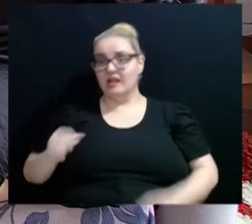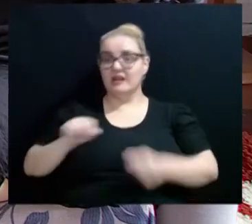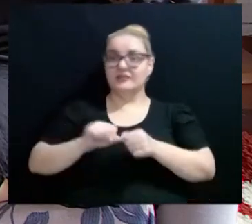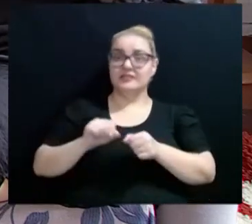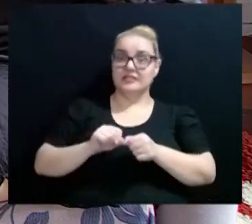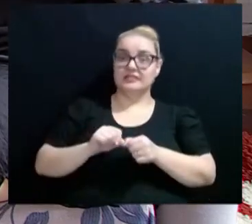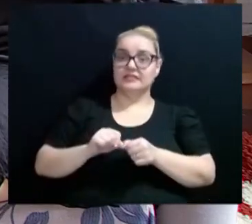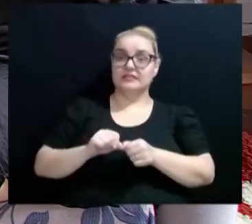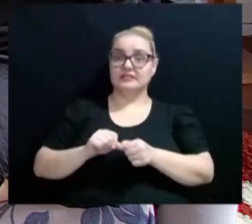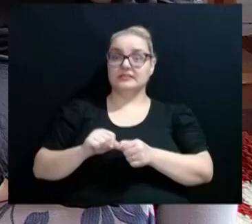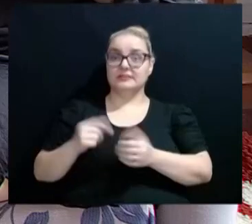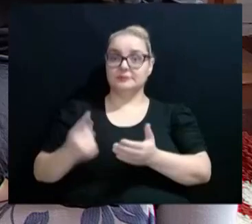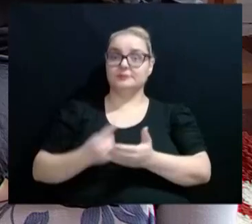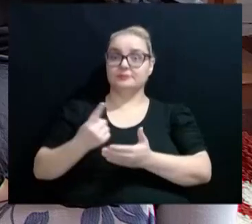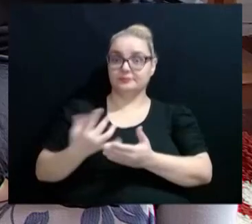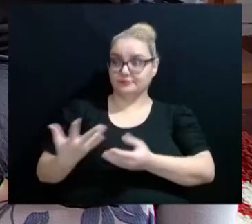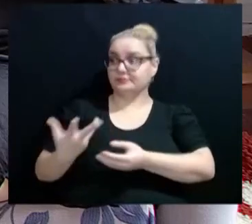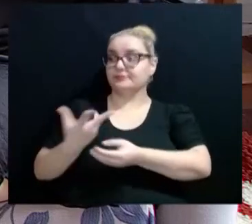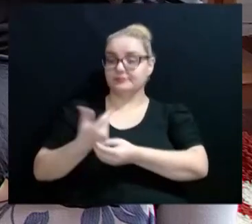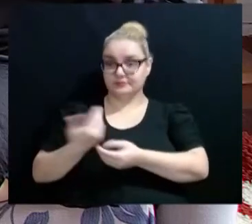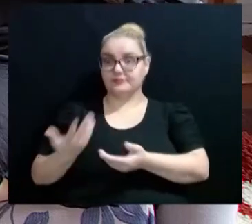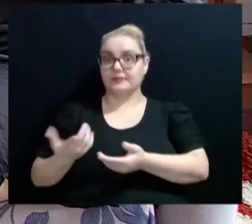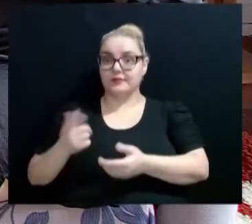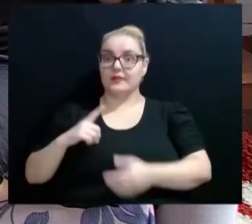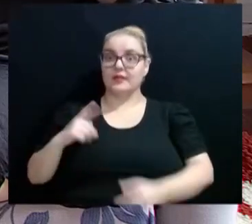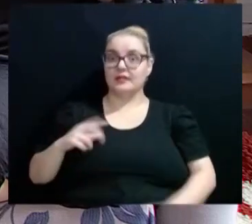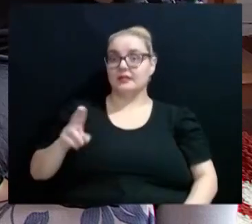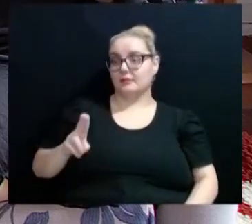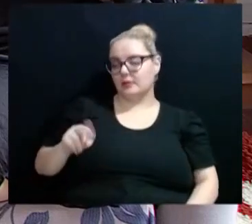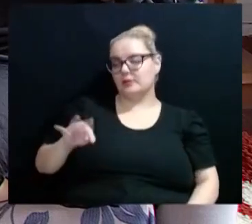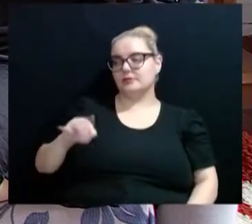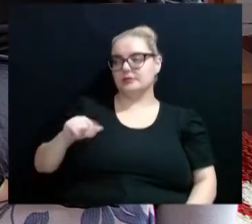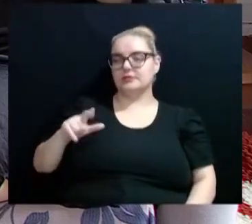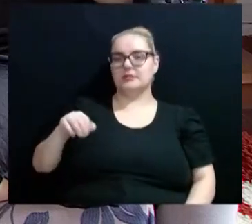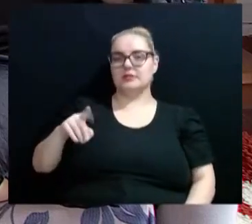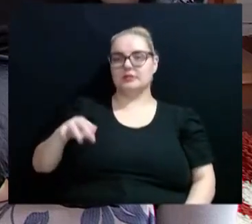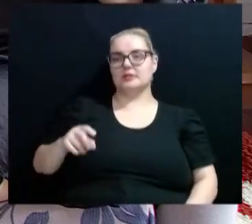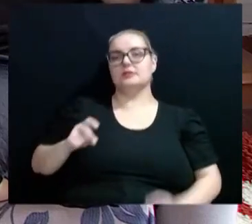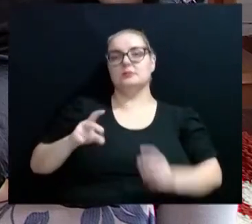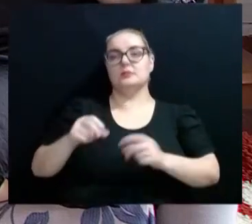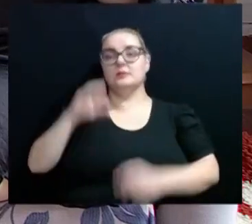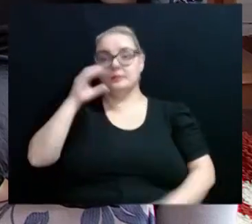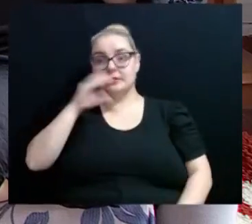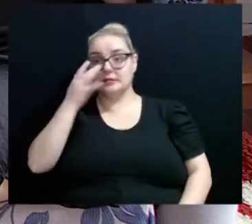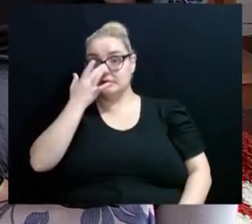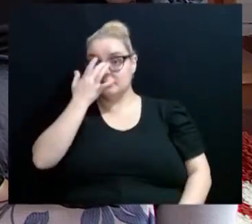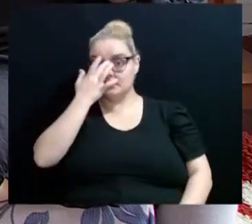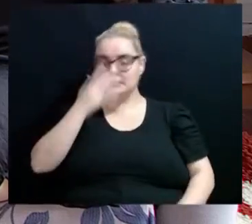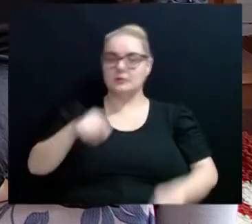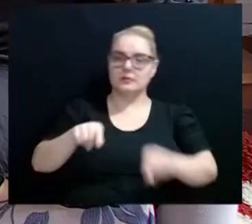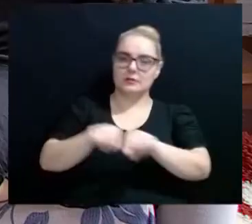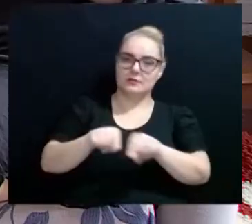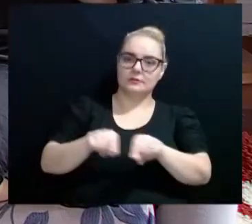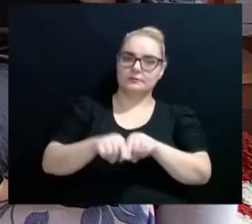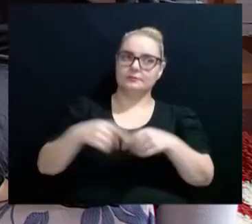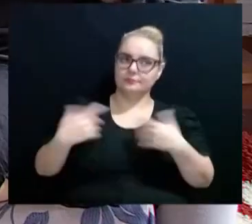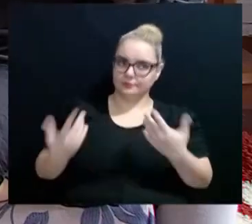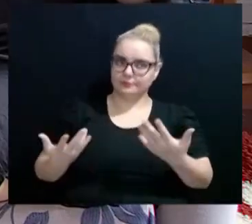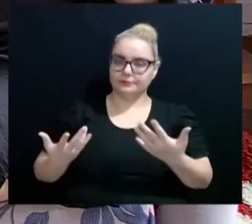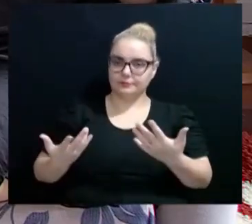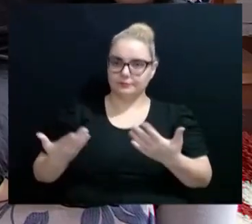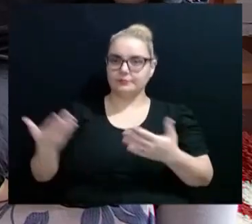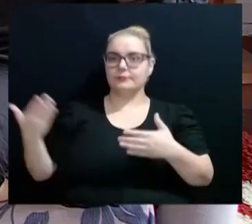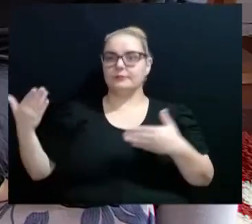pintura fazer cadernos com artes, mas que tem uma utilidade ali que dava para vender mais rápido. E, ao mesmo